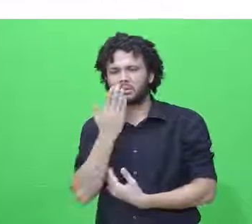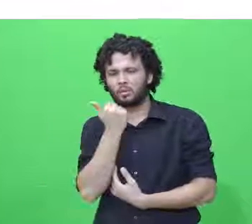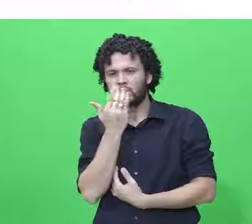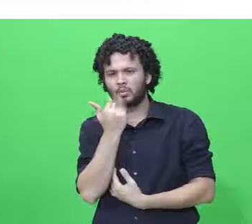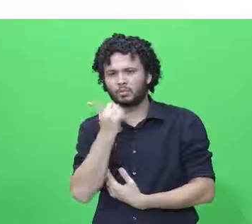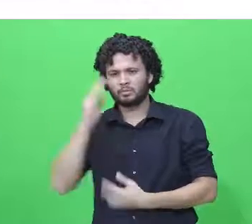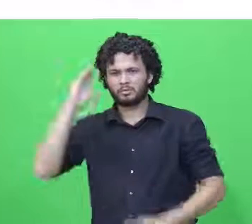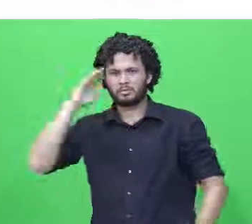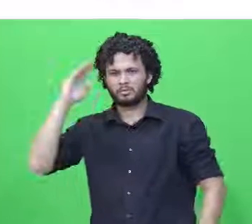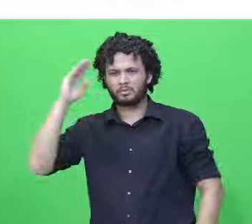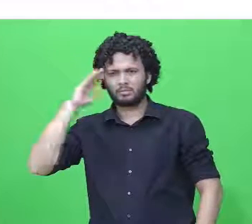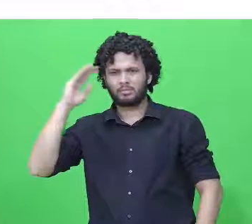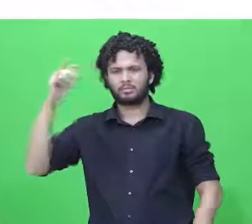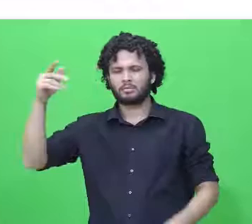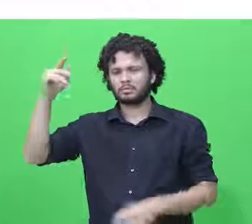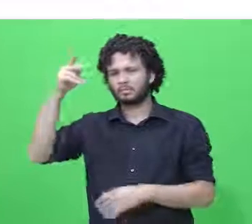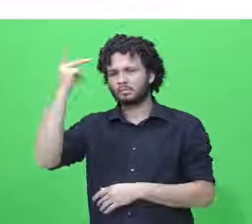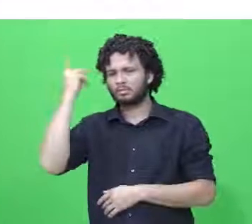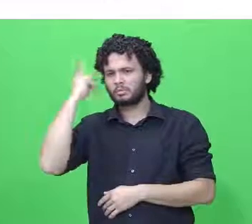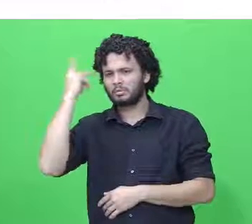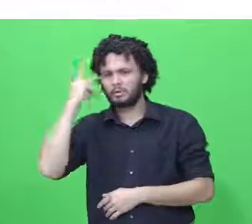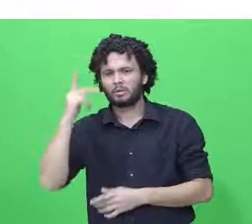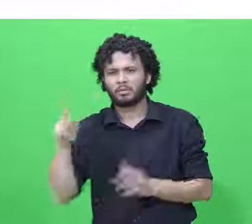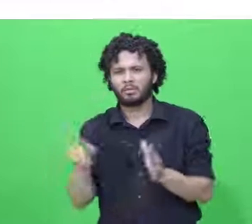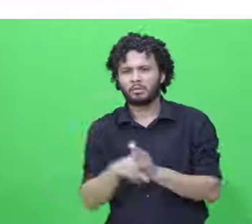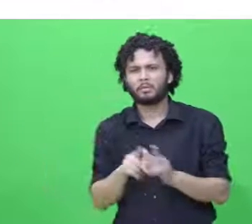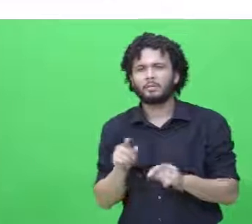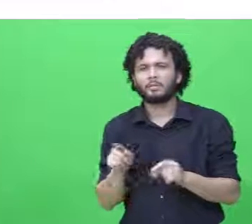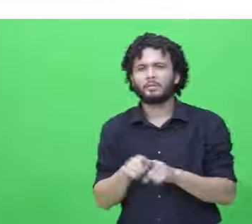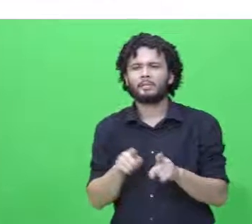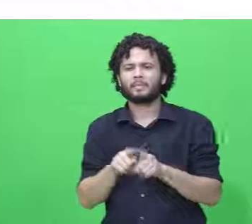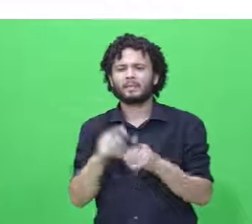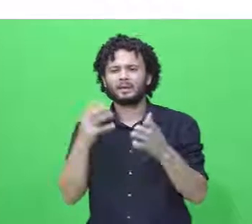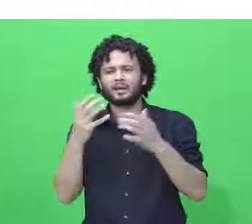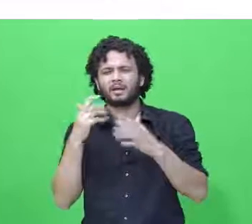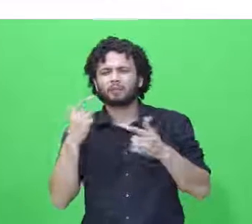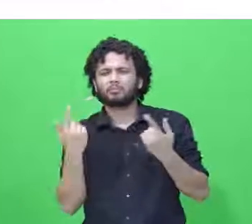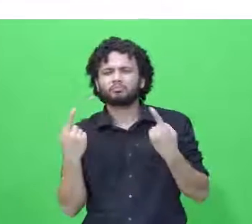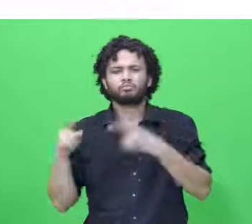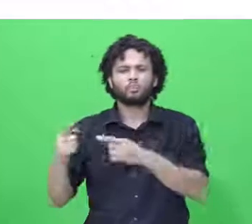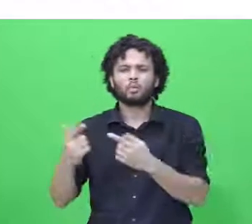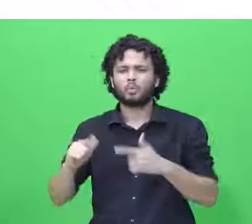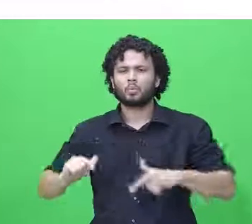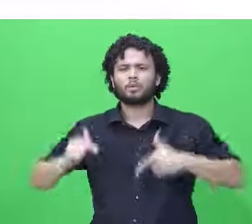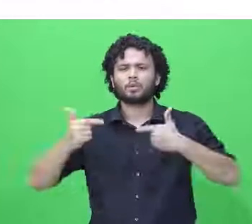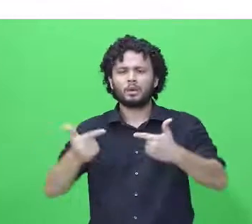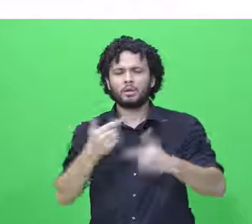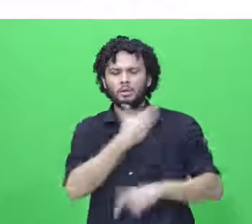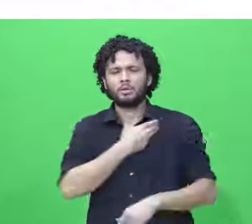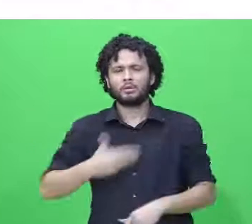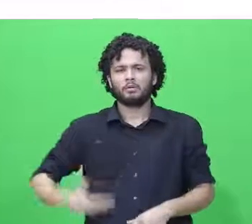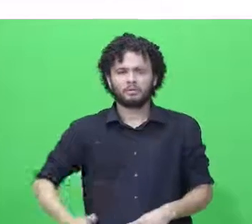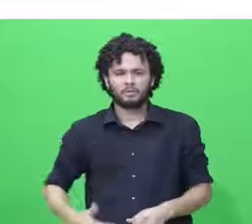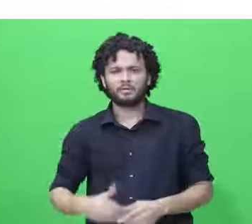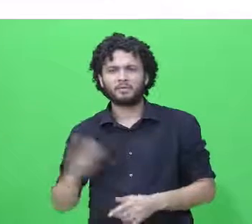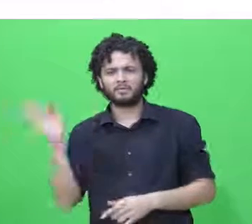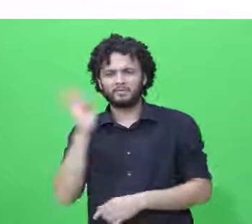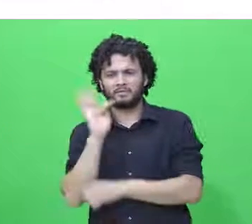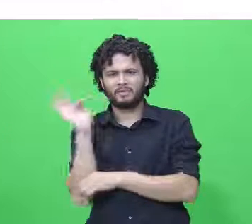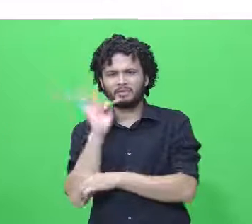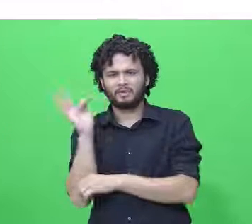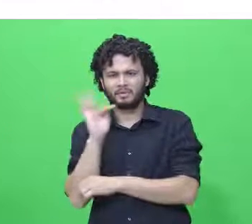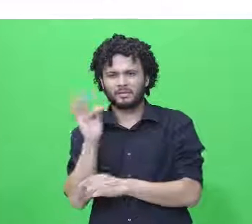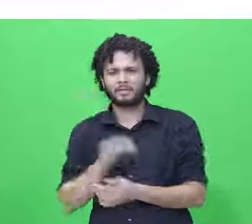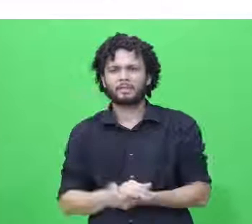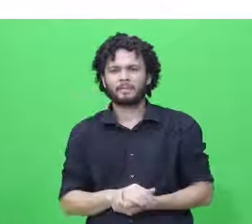aí de São Paulo, né? Ou seja, é São Paulo, na verdade, tentando lutar contra esse governo, então, que é, então, o governo federal, que é, então, o